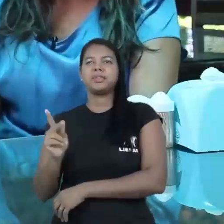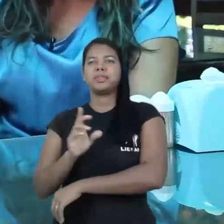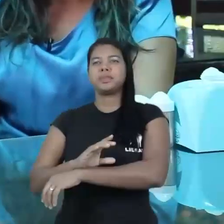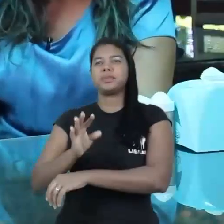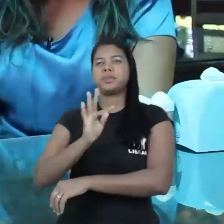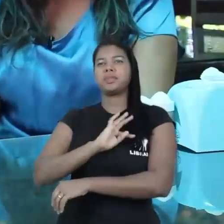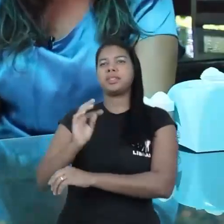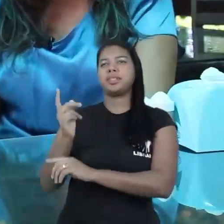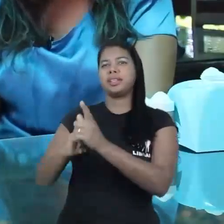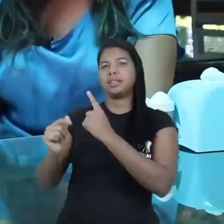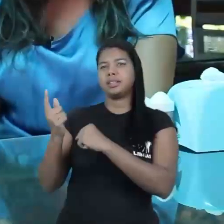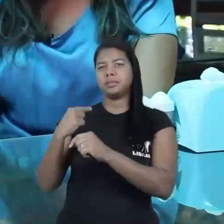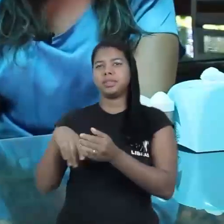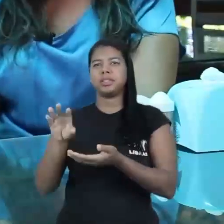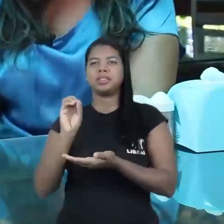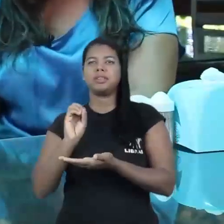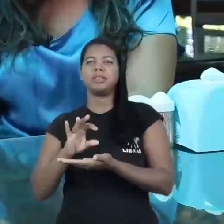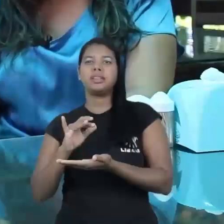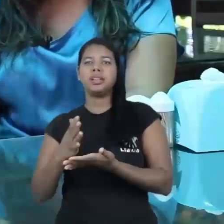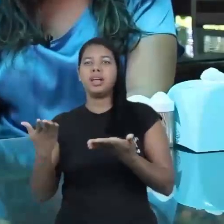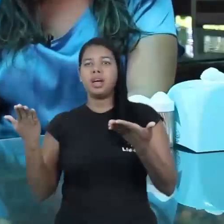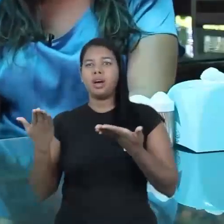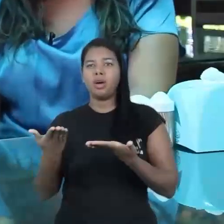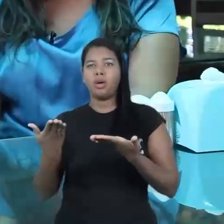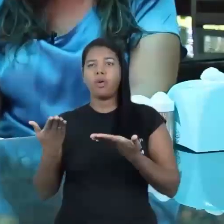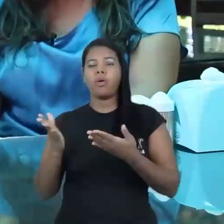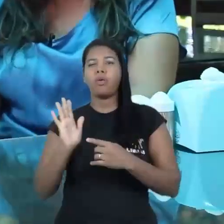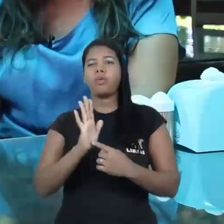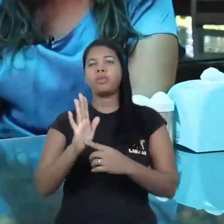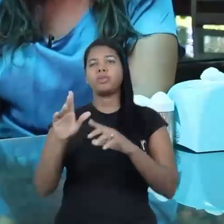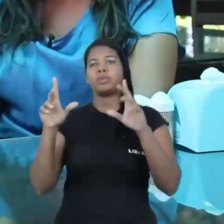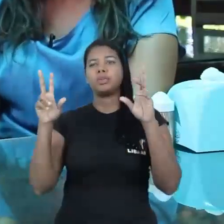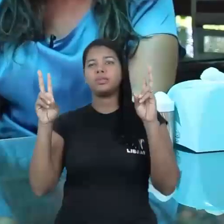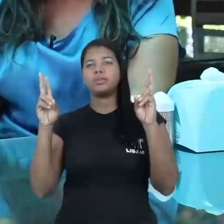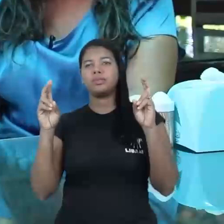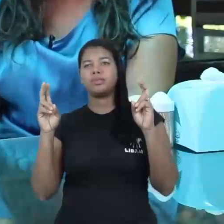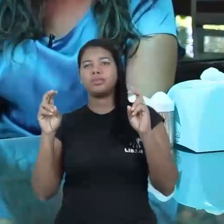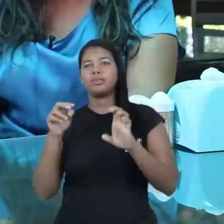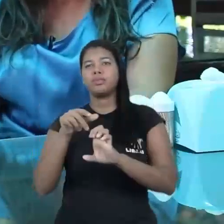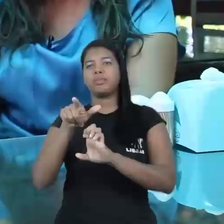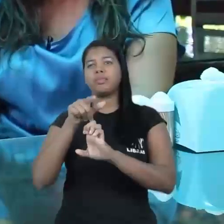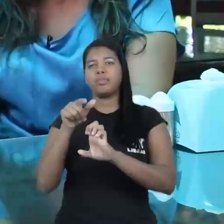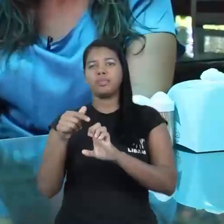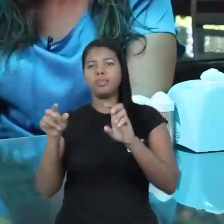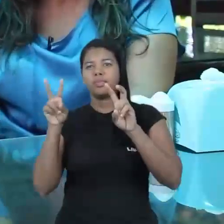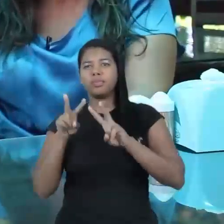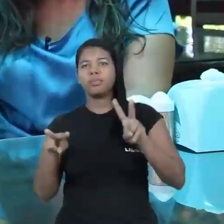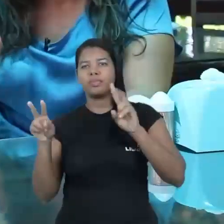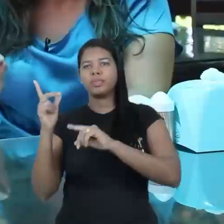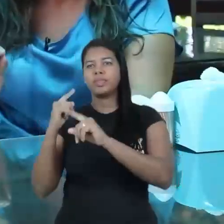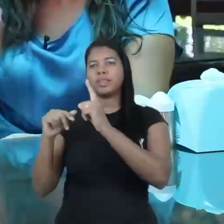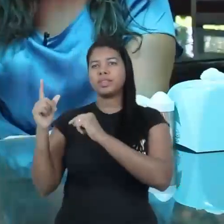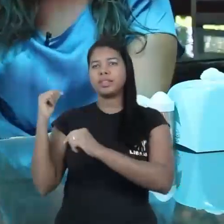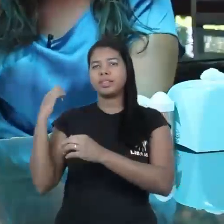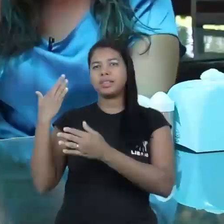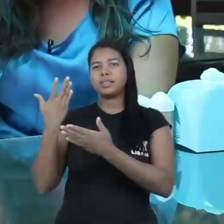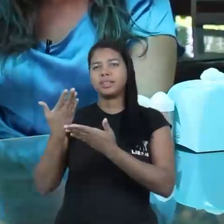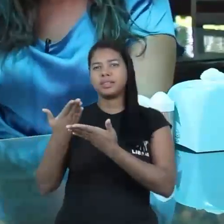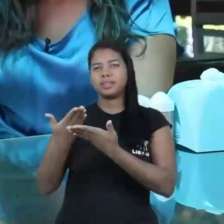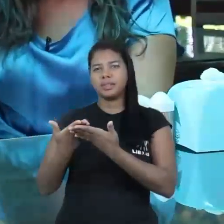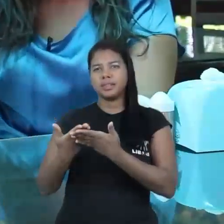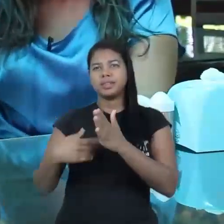de Administração da ETEPAC e hoje iremos abordar a temática Empreendedorismo Visionário, o processo